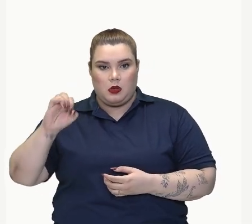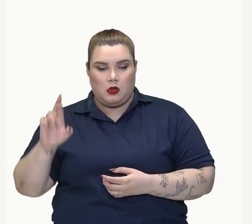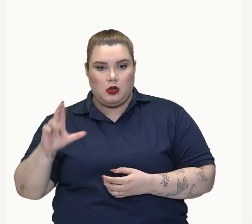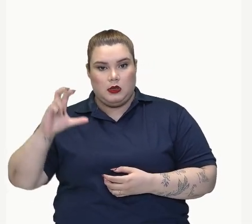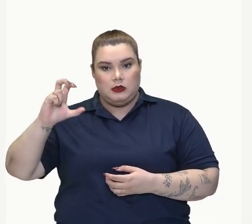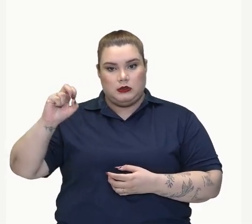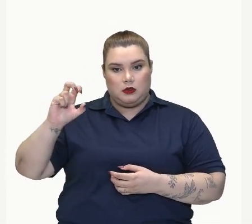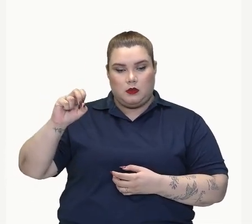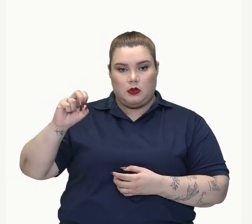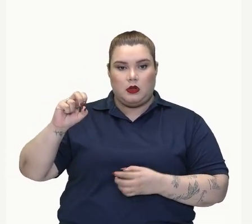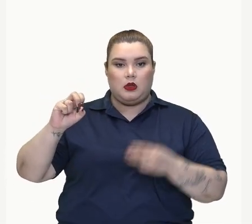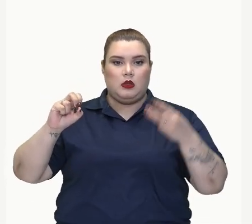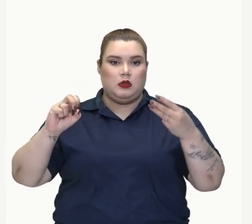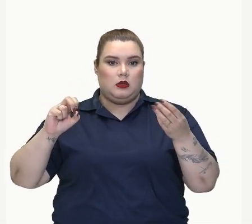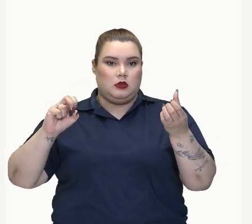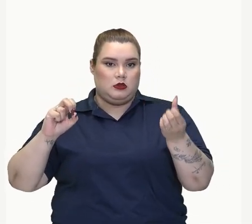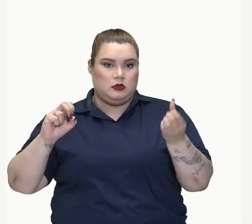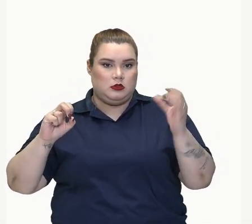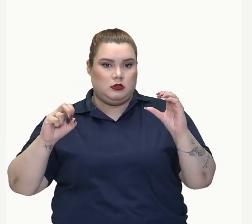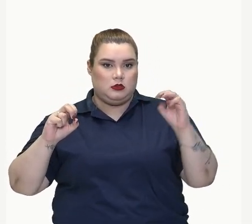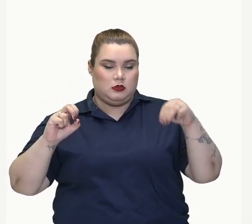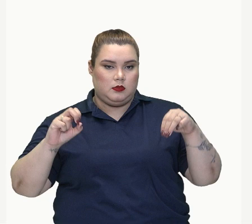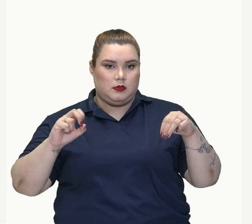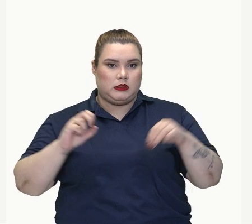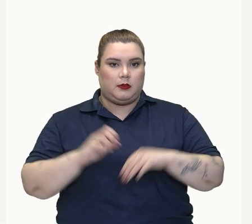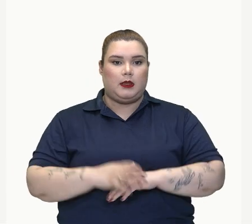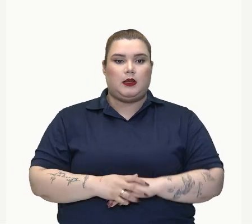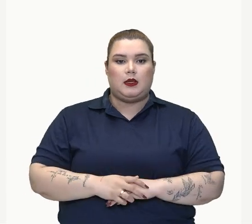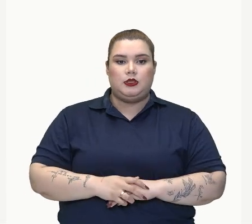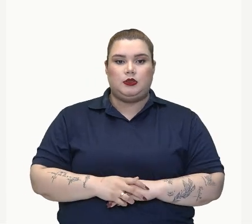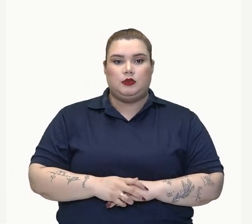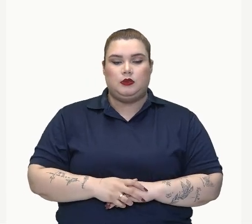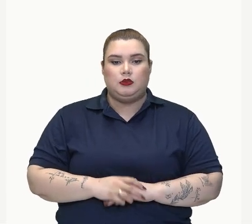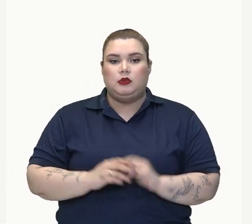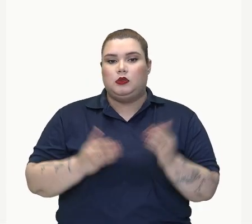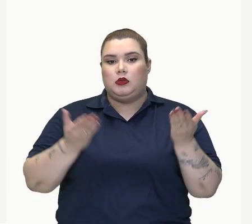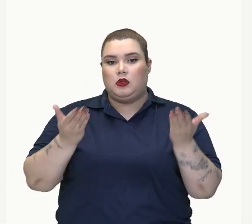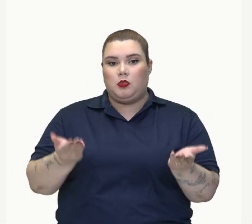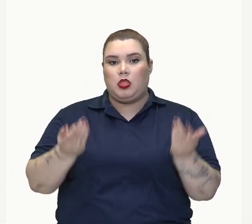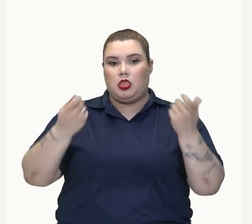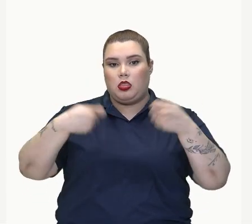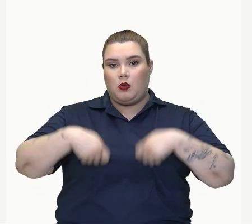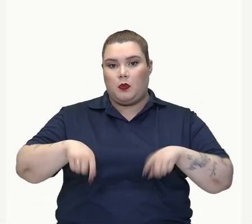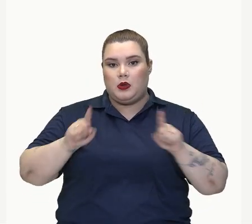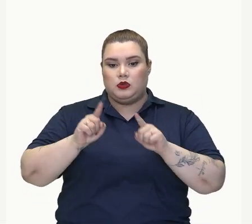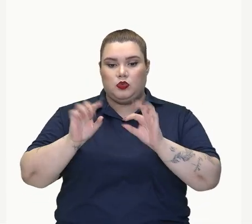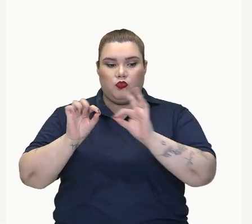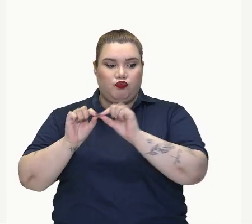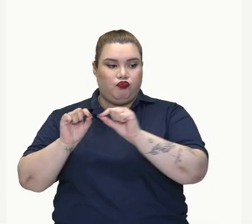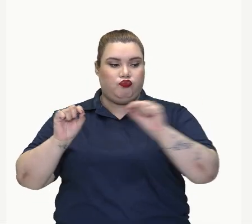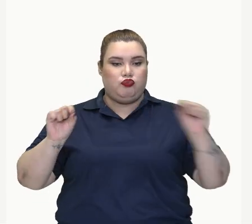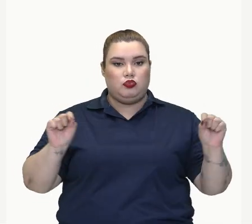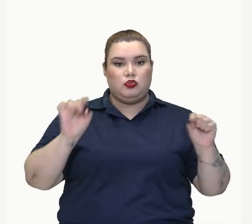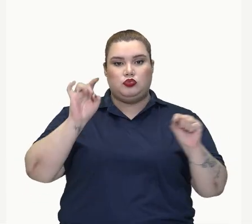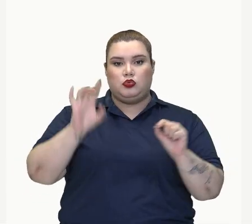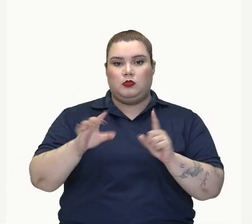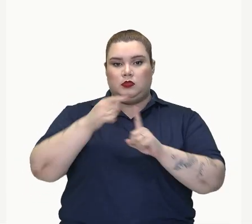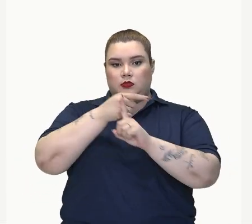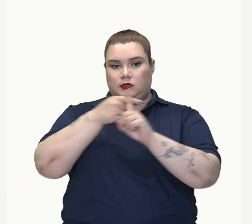é 36 centímetros. Seria essa aqui, ó, tá? Então, a gente não precisa dele todo, a gente precisa apenas